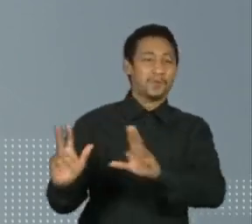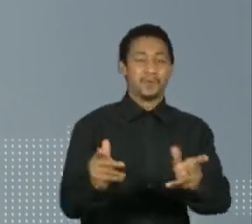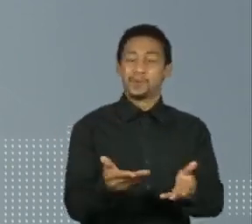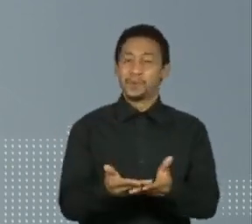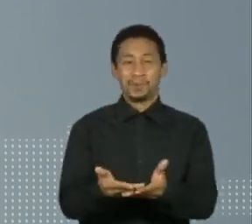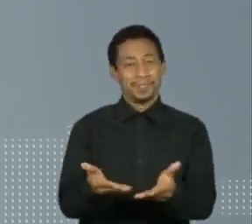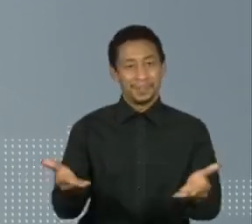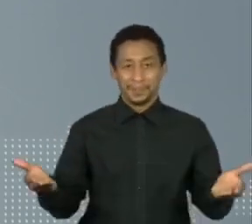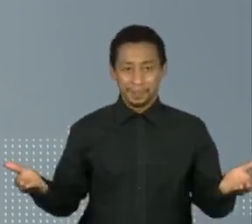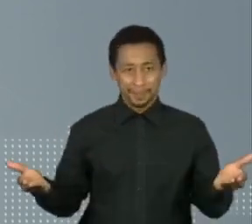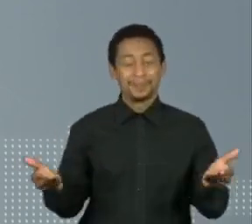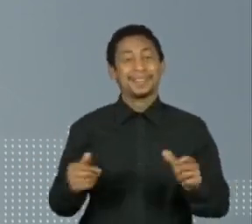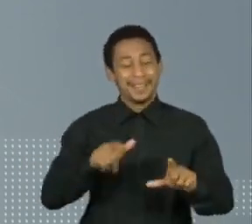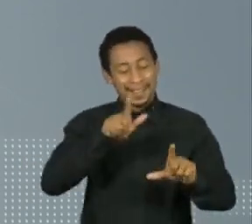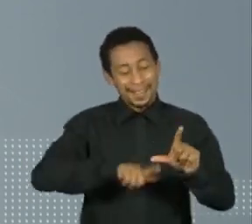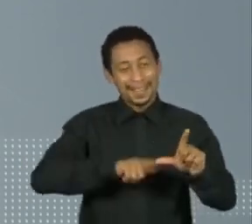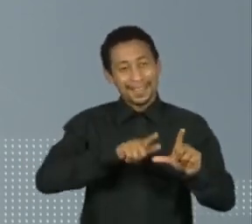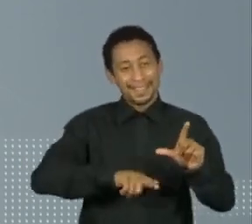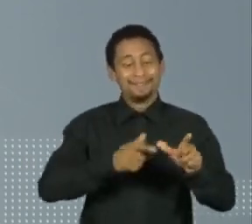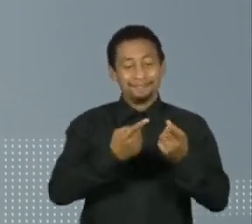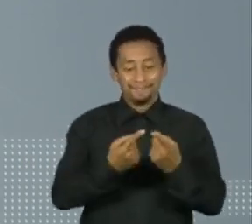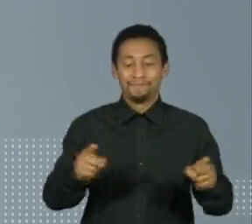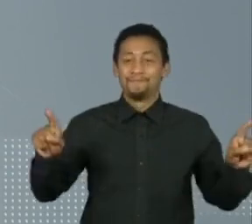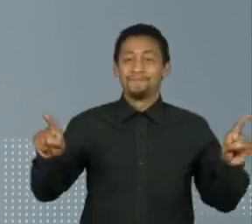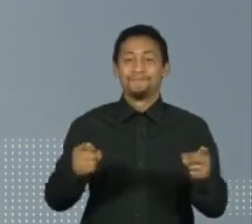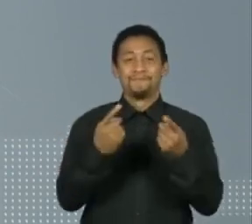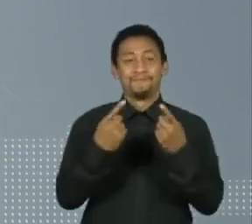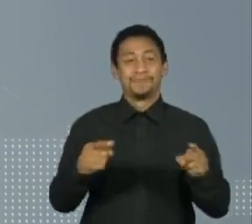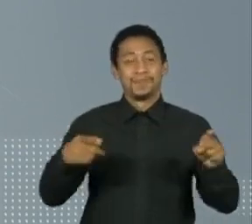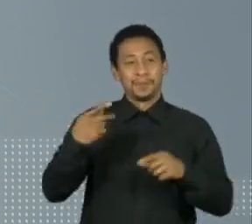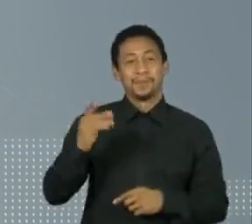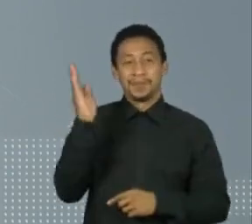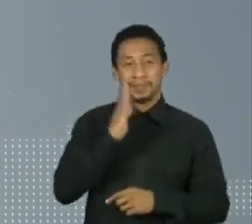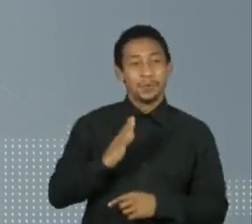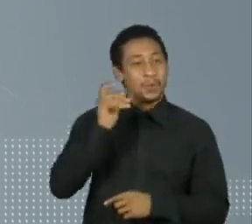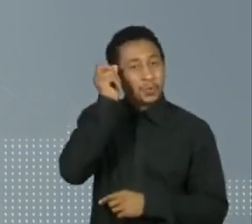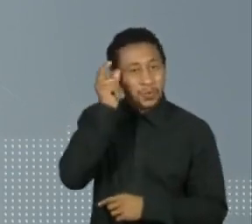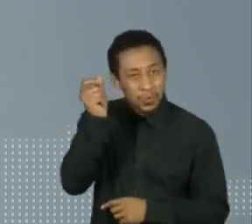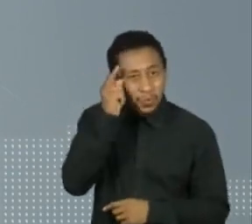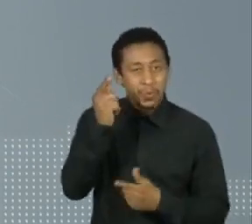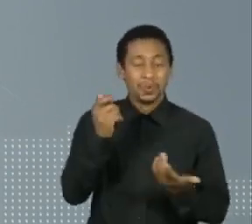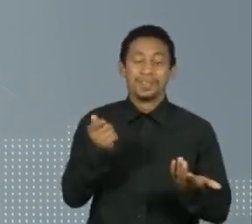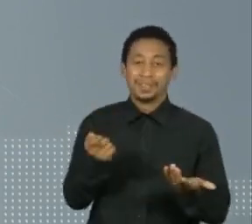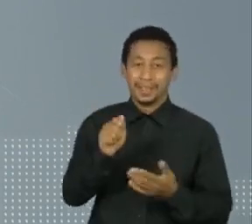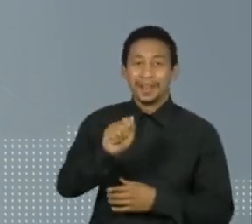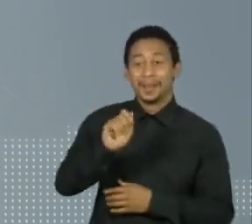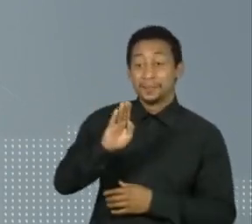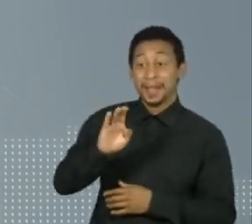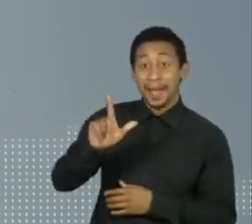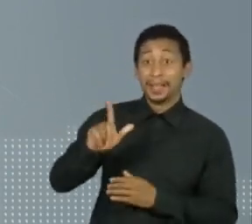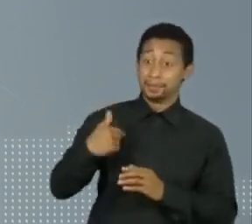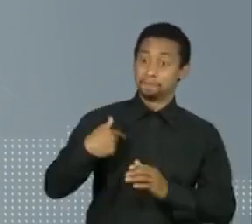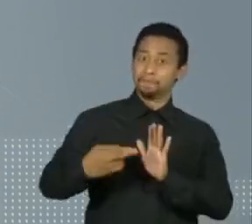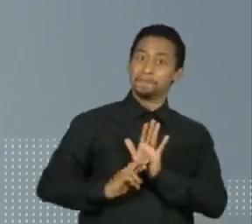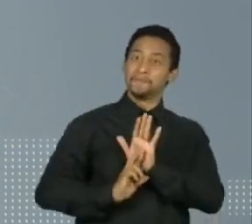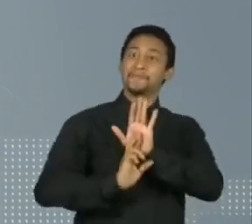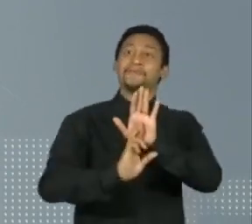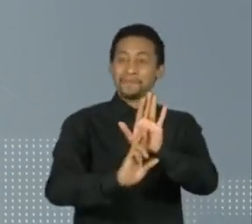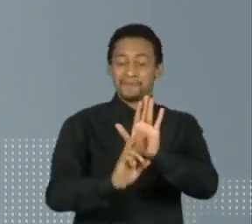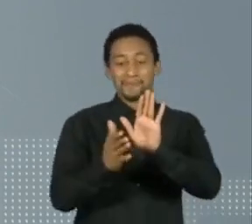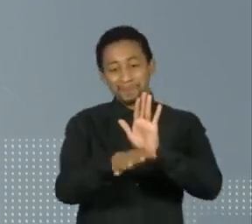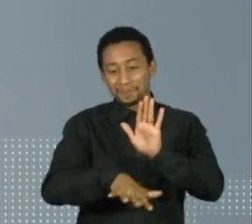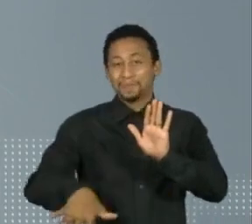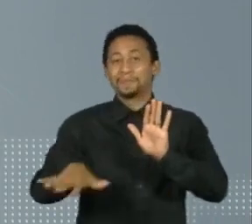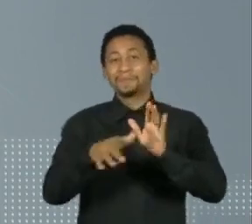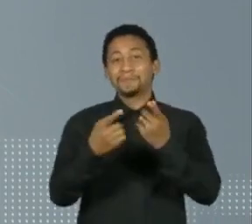né? As letras brasileiras, a cultura brasileira, agora com representação também nesse campo